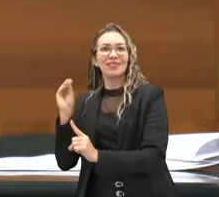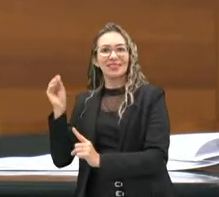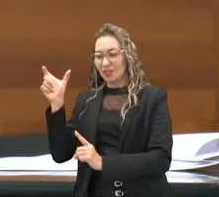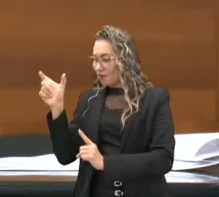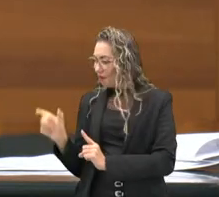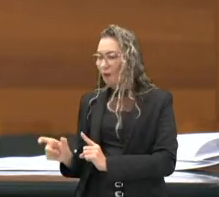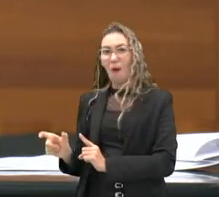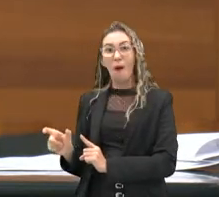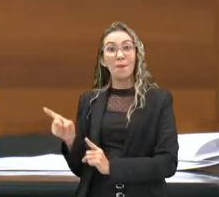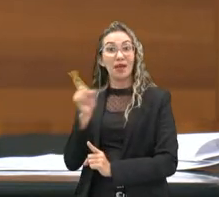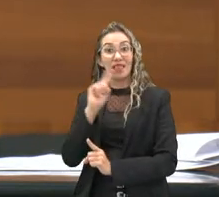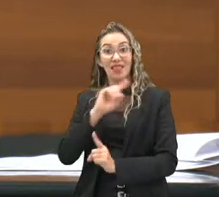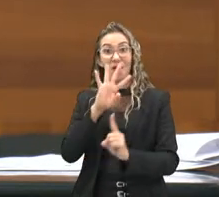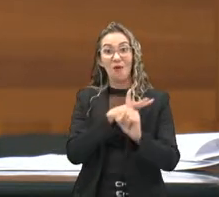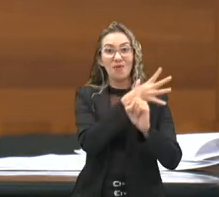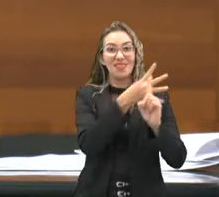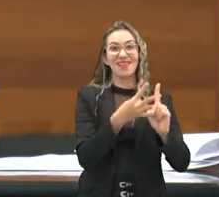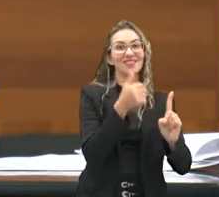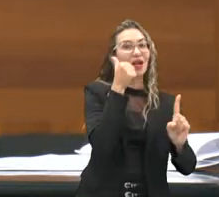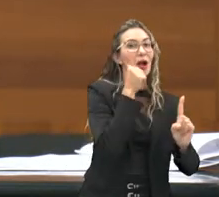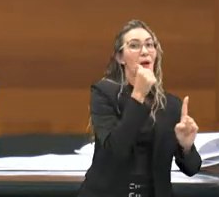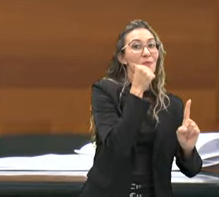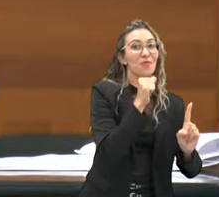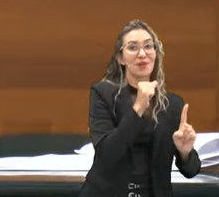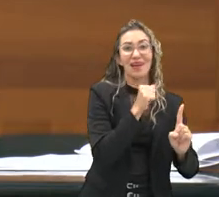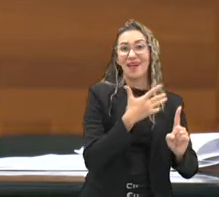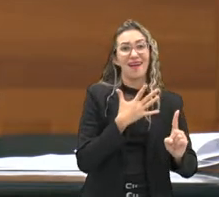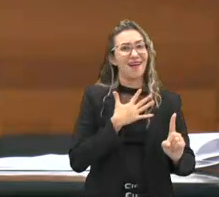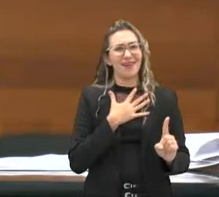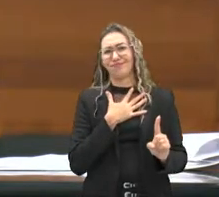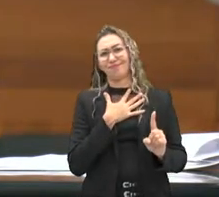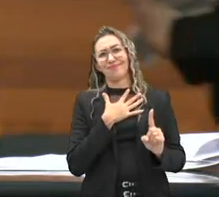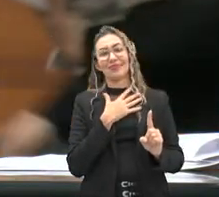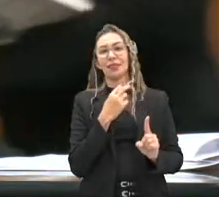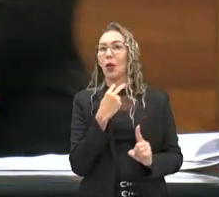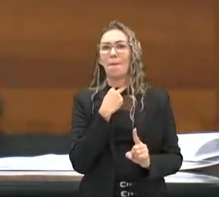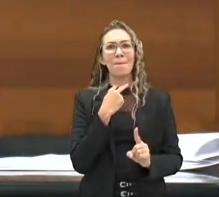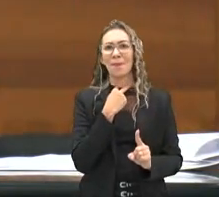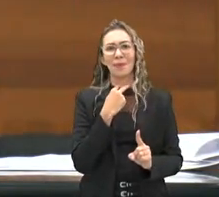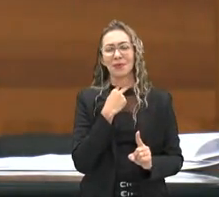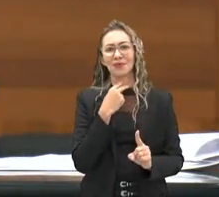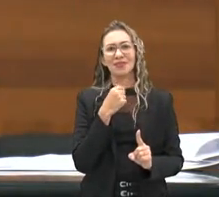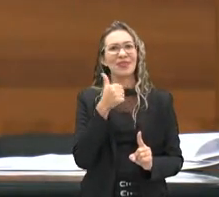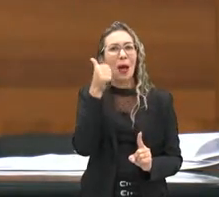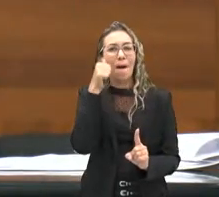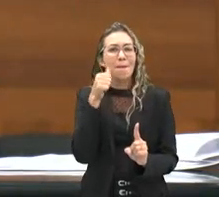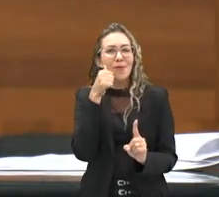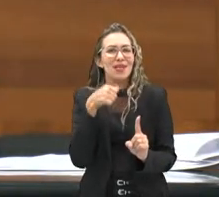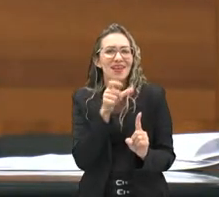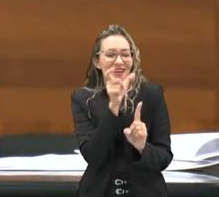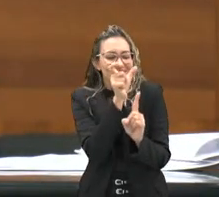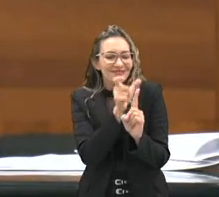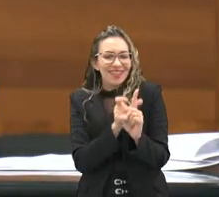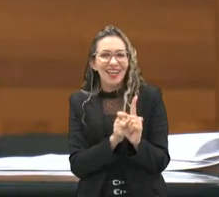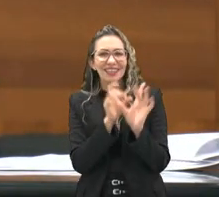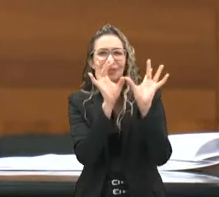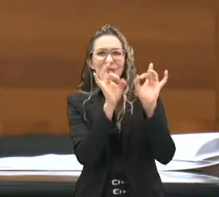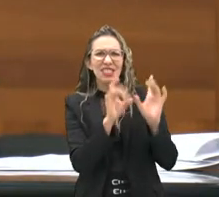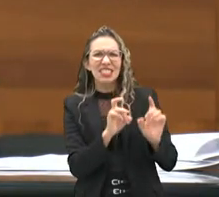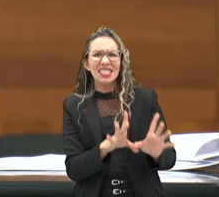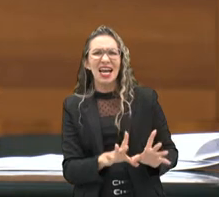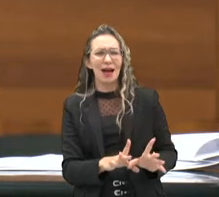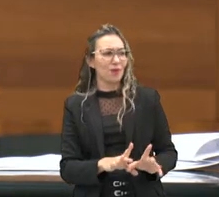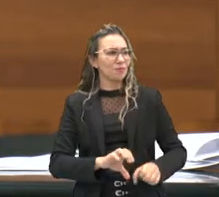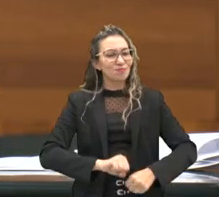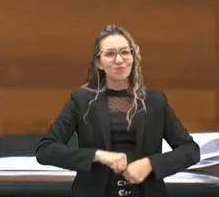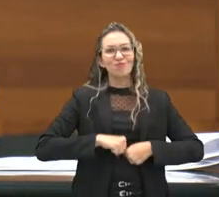grosseria impecável e indesculpável. Naquela mulher altiva, meiga, corajosa,